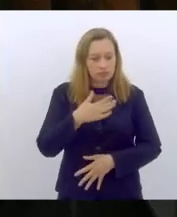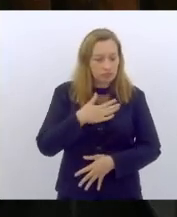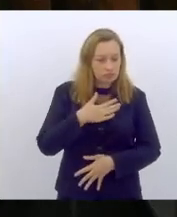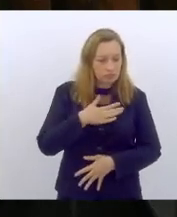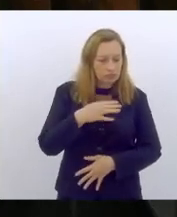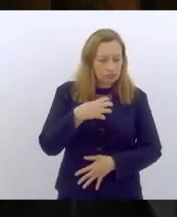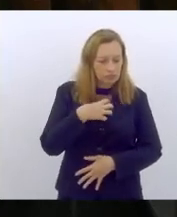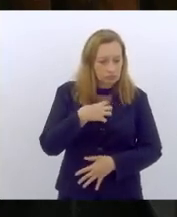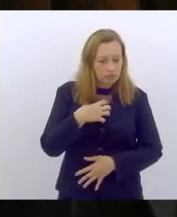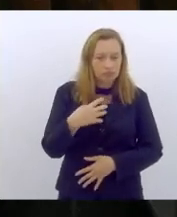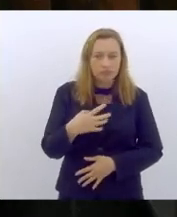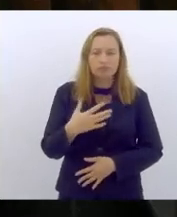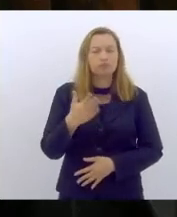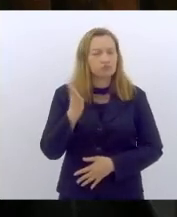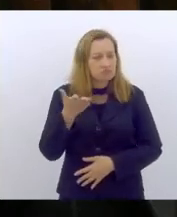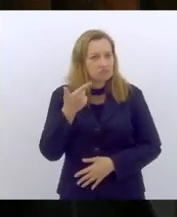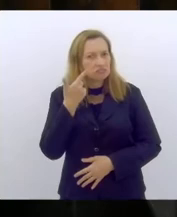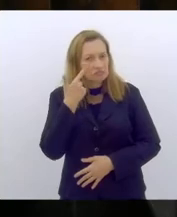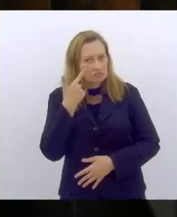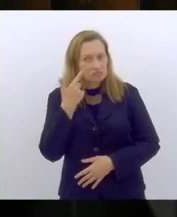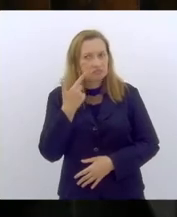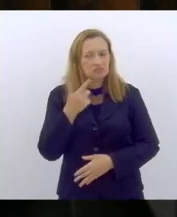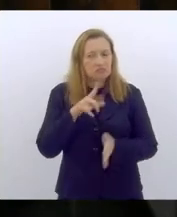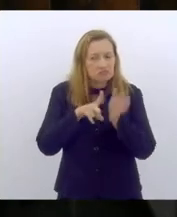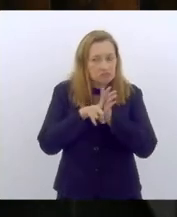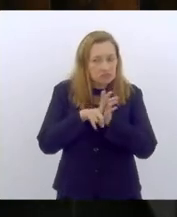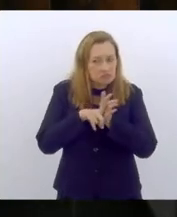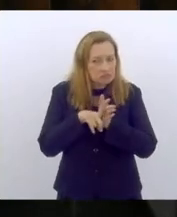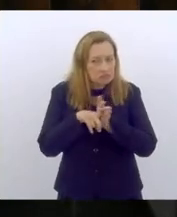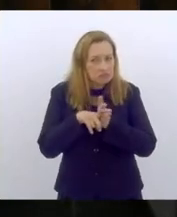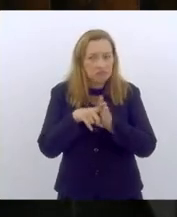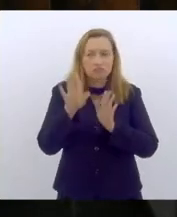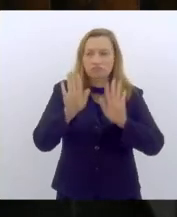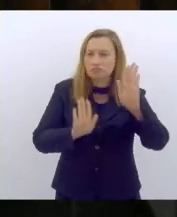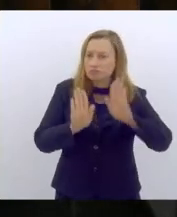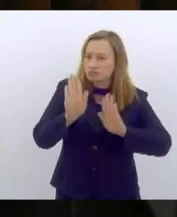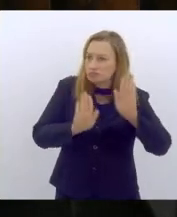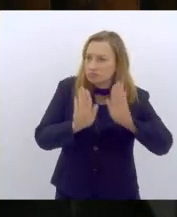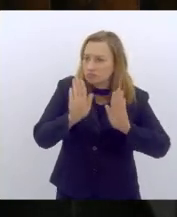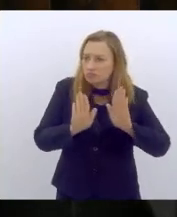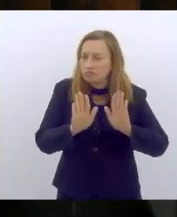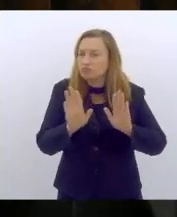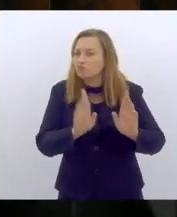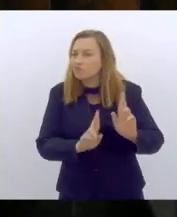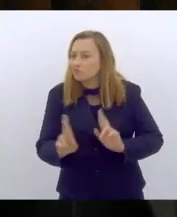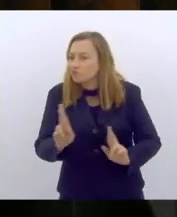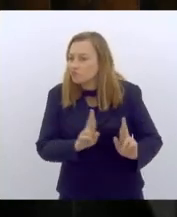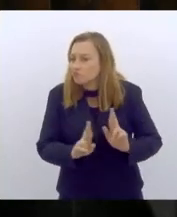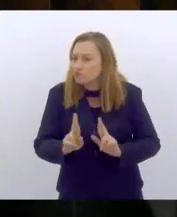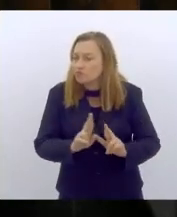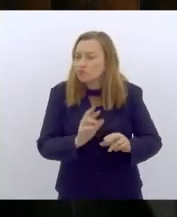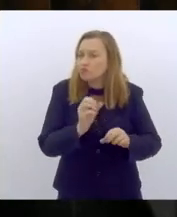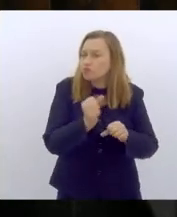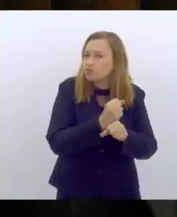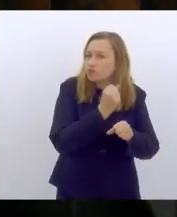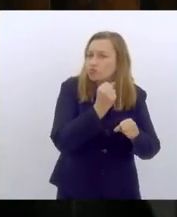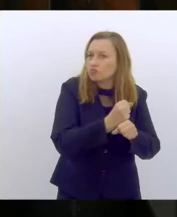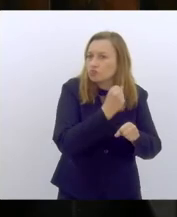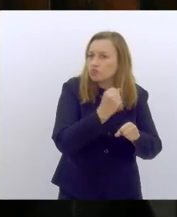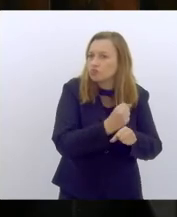que eu já vi muito investigação sobre licitação em relação de obra